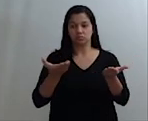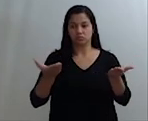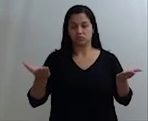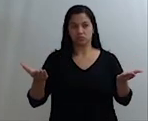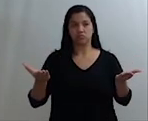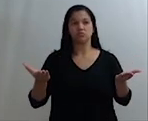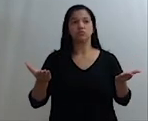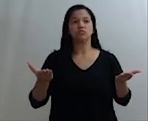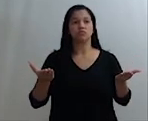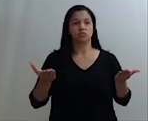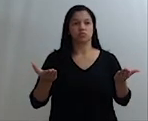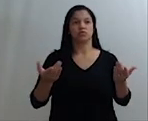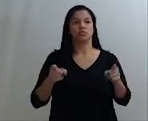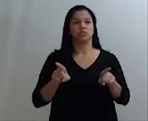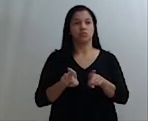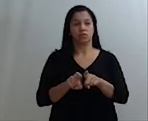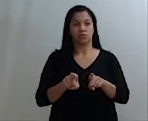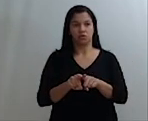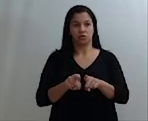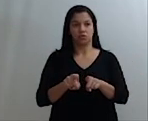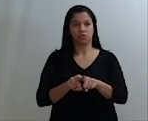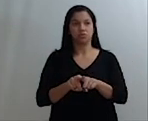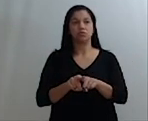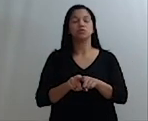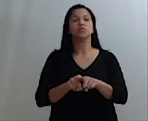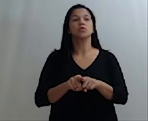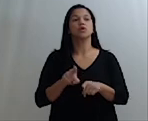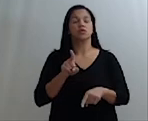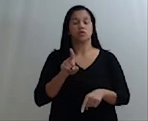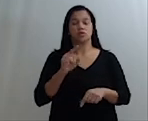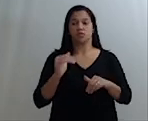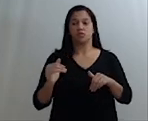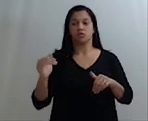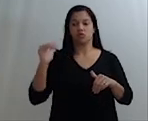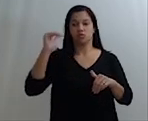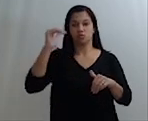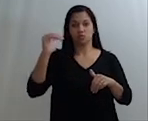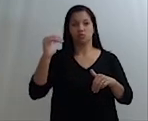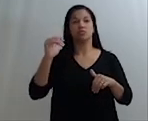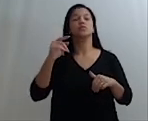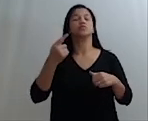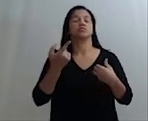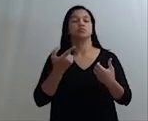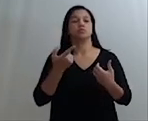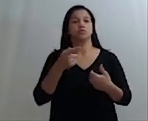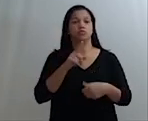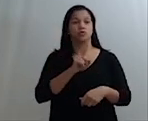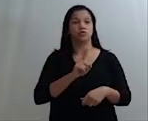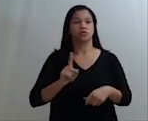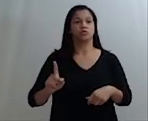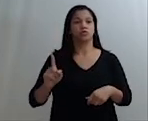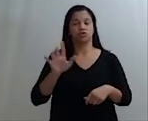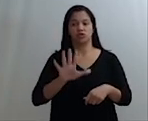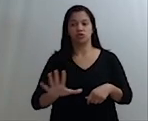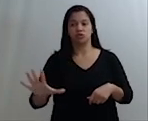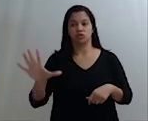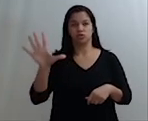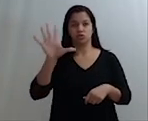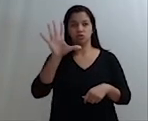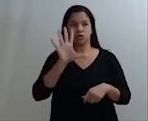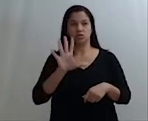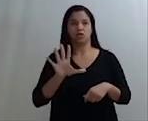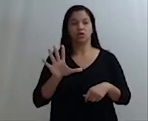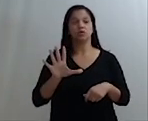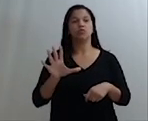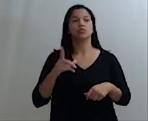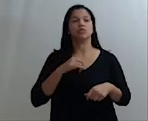Senhor subprocurador Geral da República Dr José adones excelentíssimos colegas